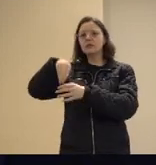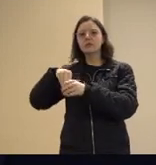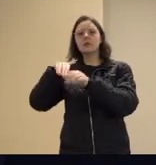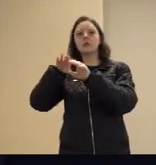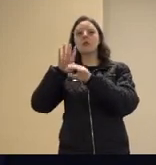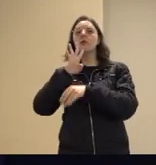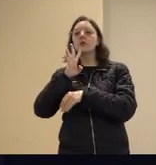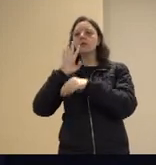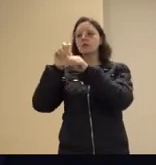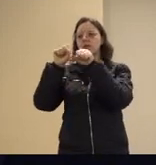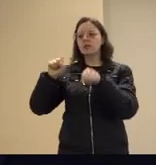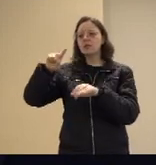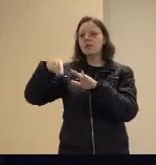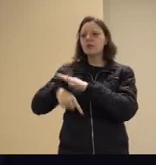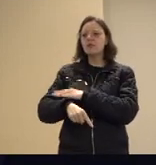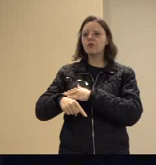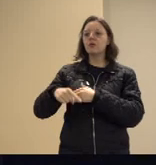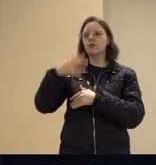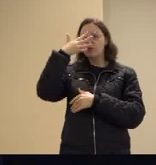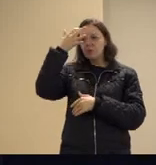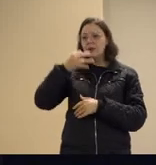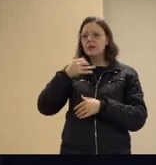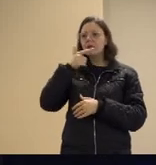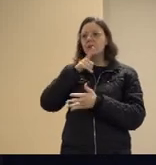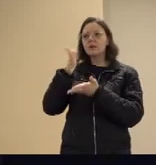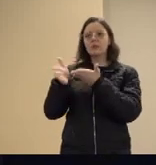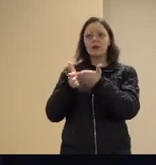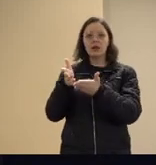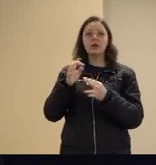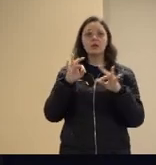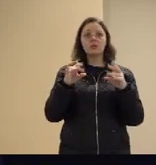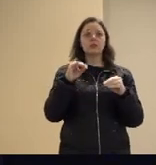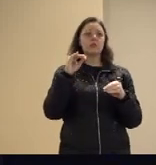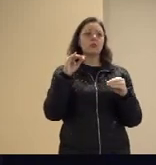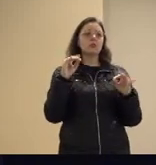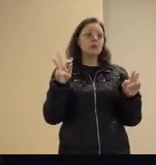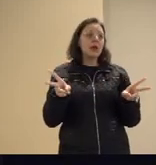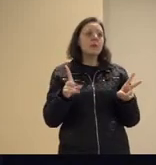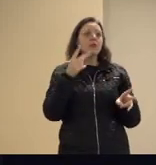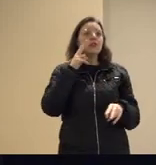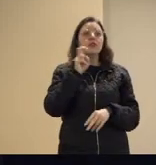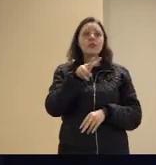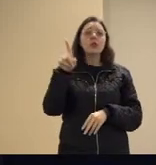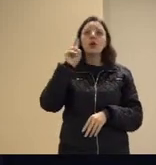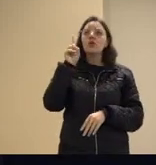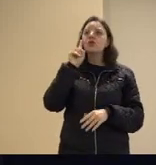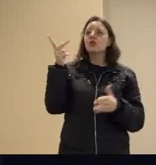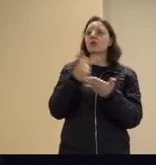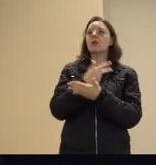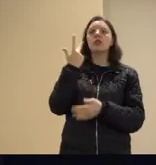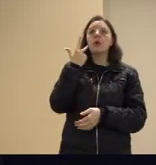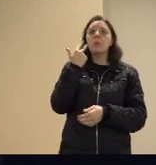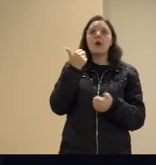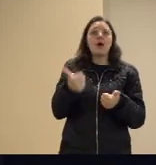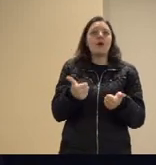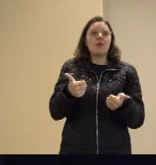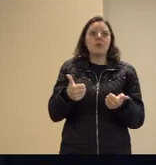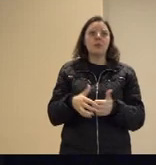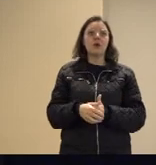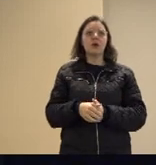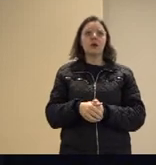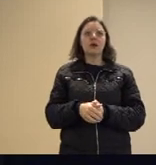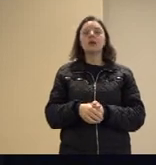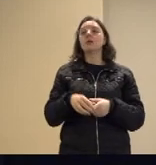para compreender o sistema e aplicar ele. E todo dia isso acontece, isso é normal. Então, nós temos